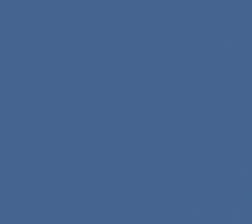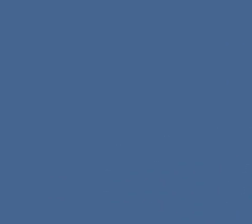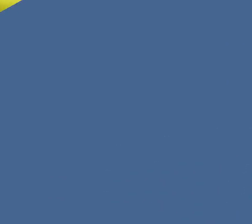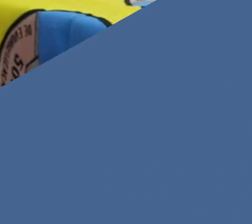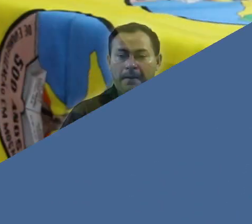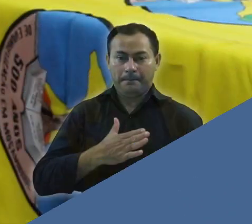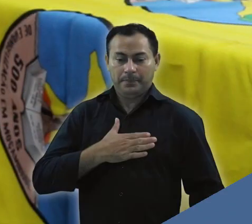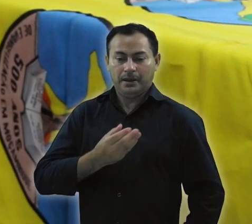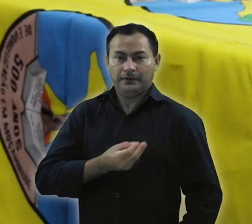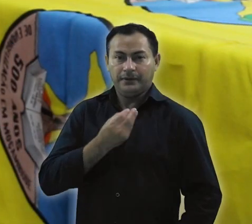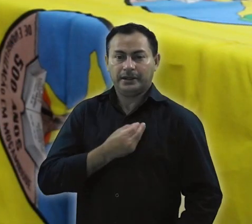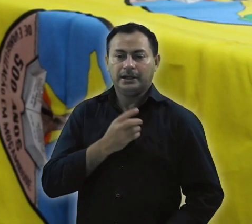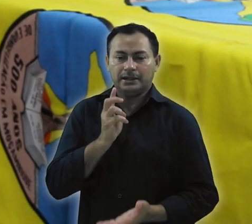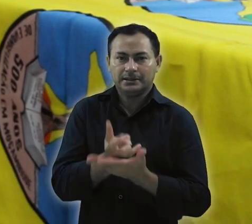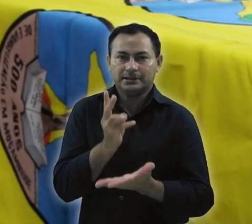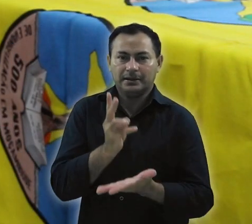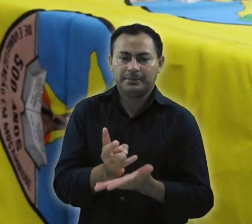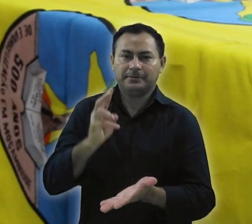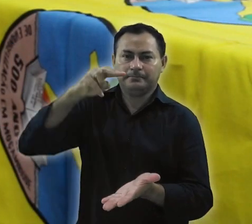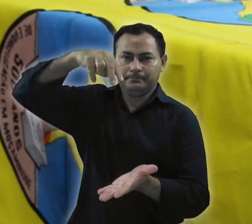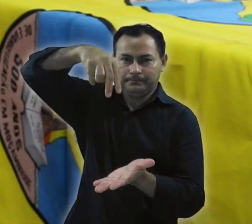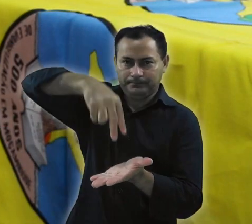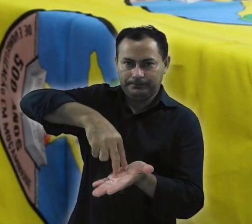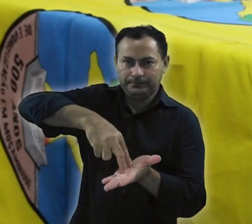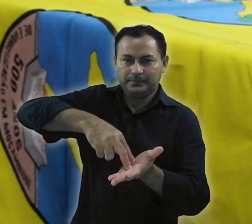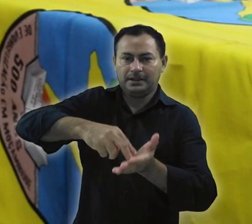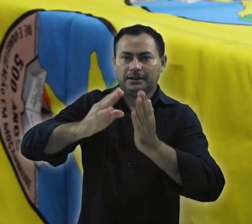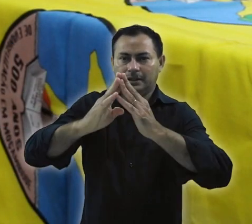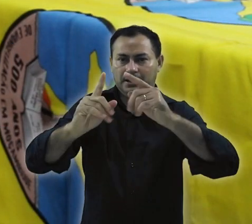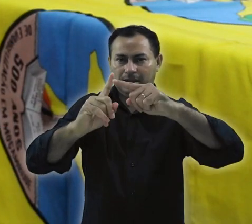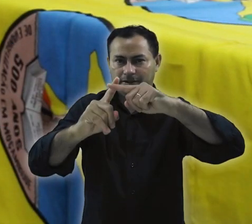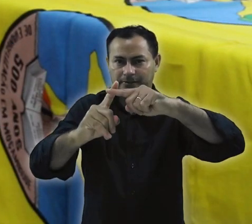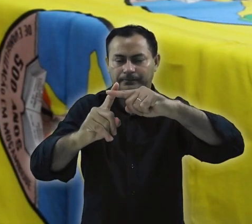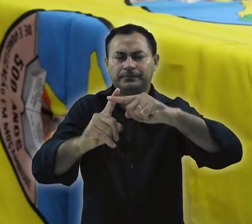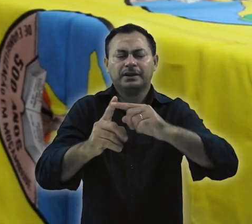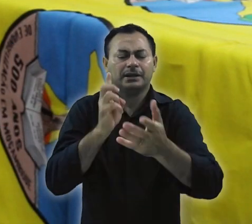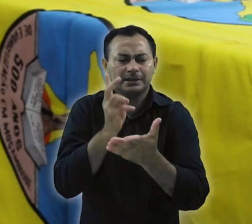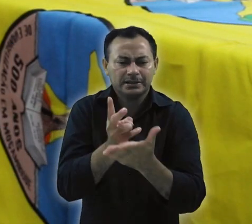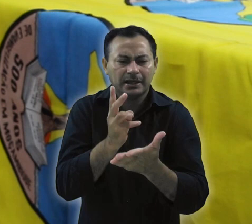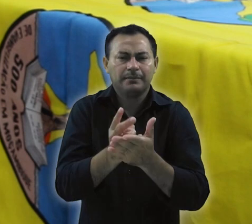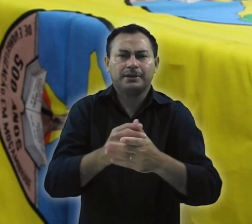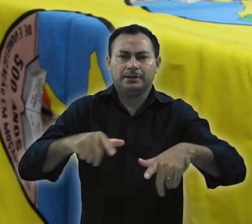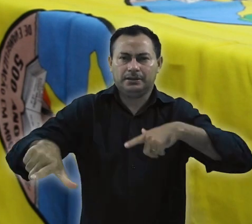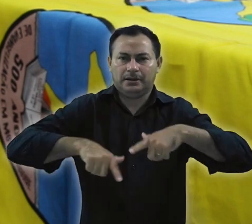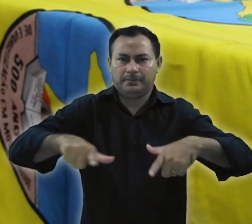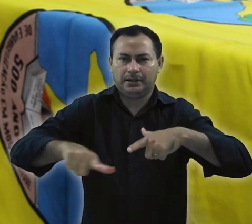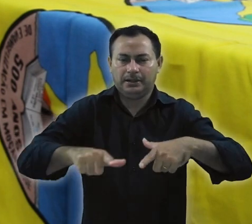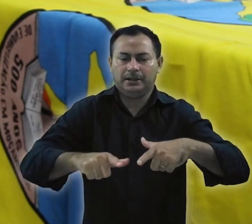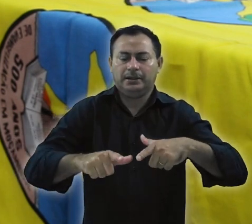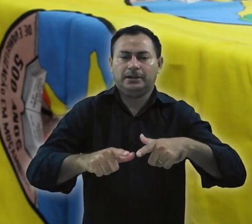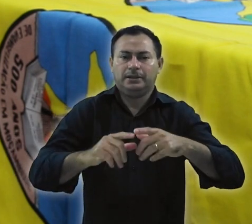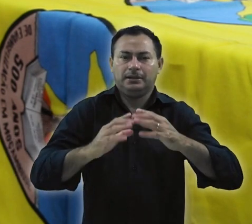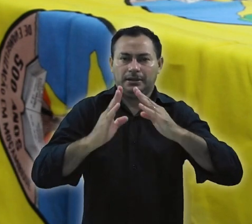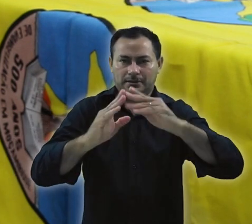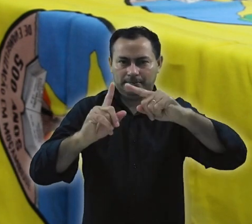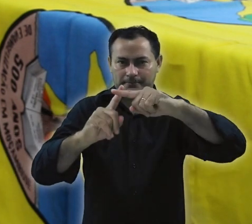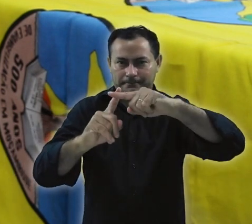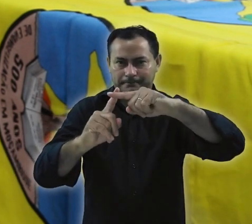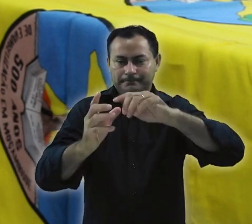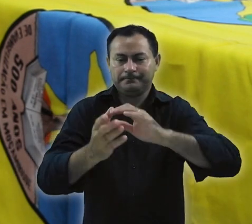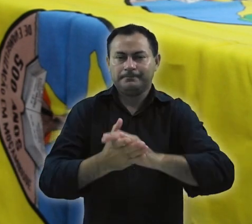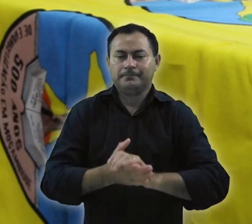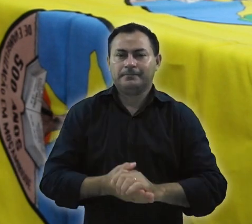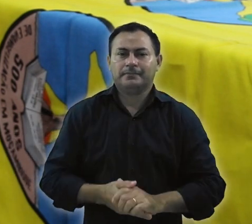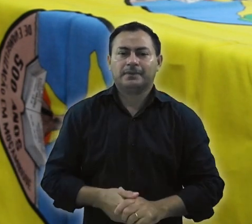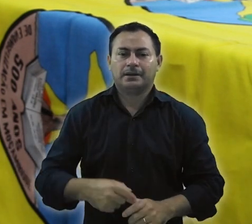A minha vida sempre foi para a igreja, sempre me dediquei na igreja.